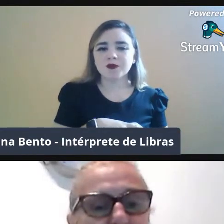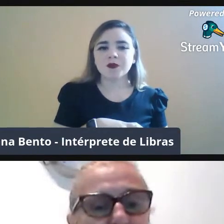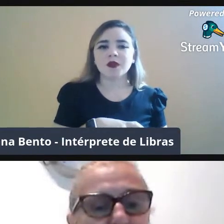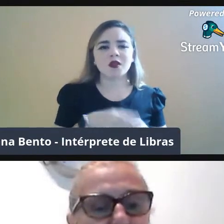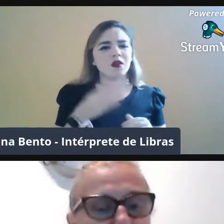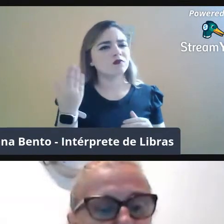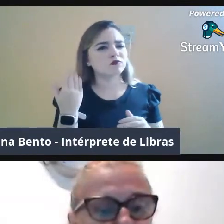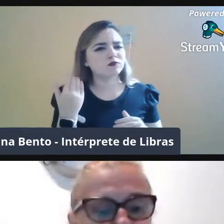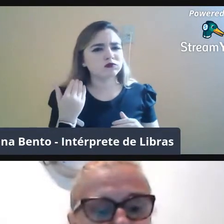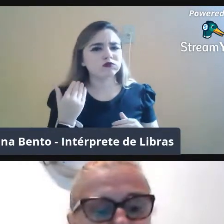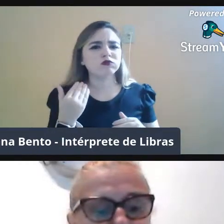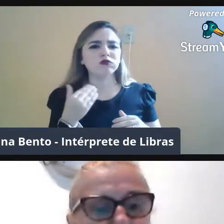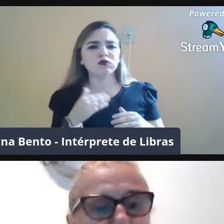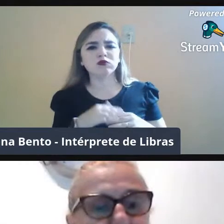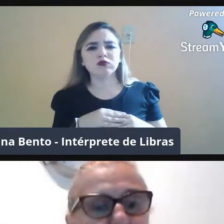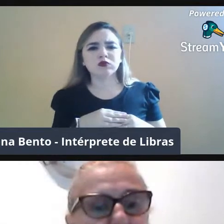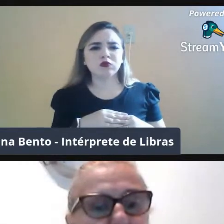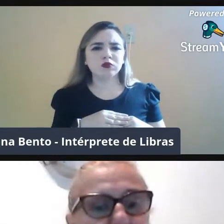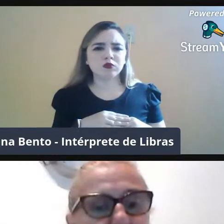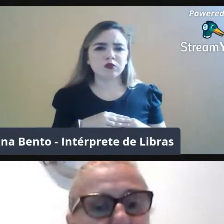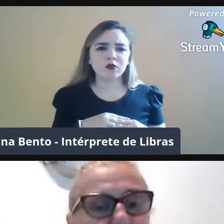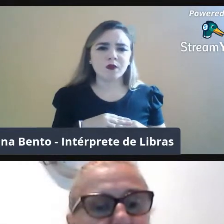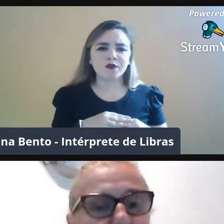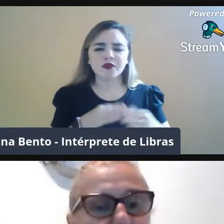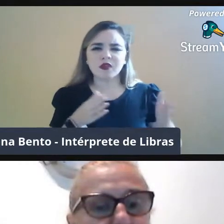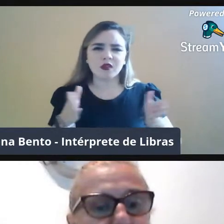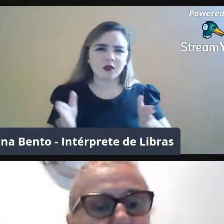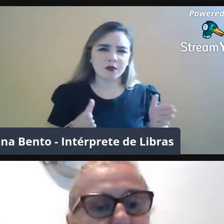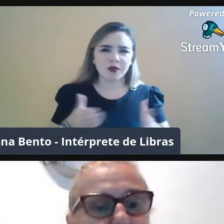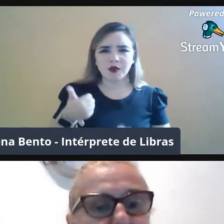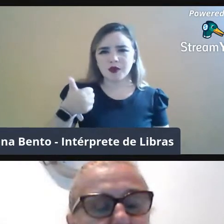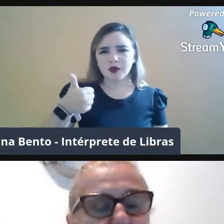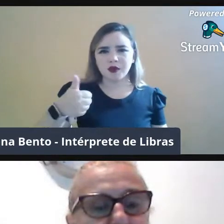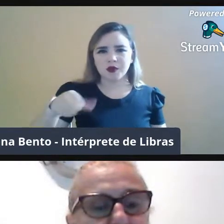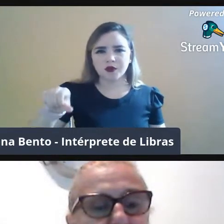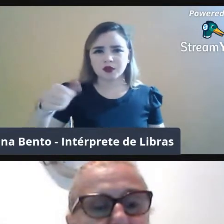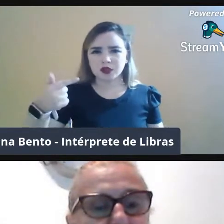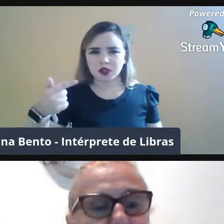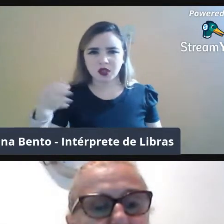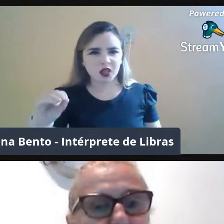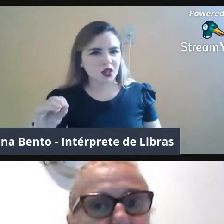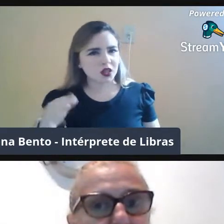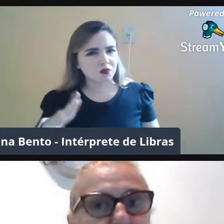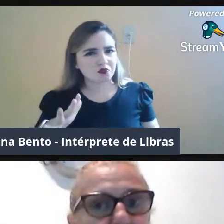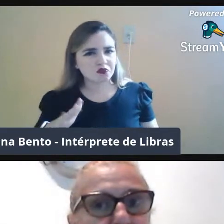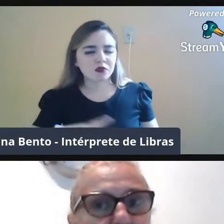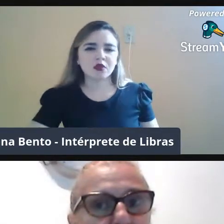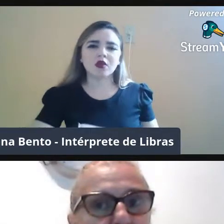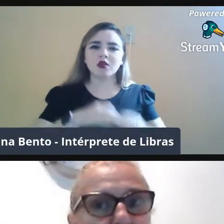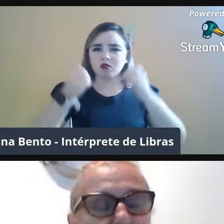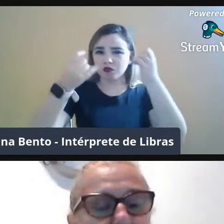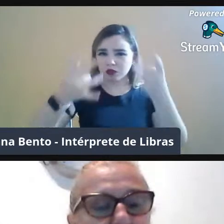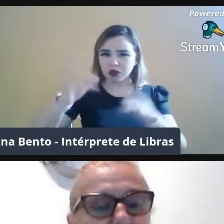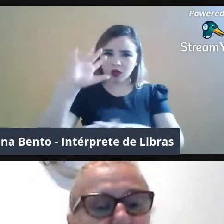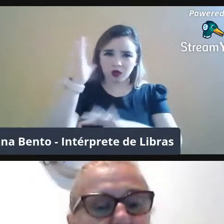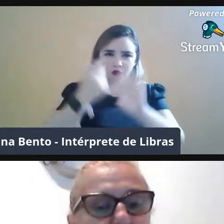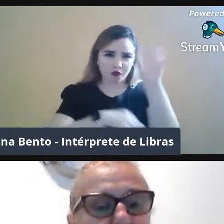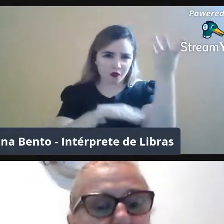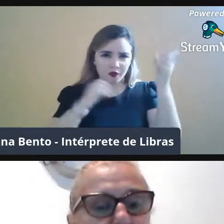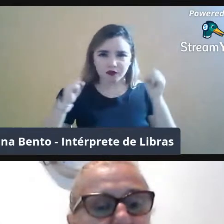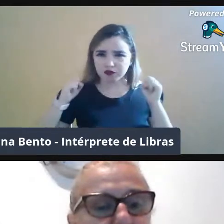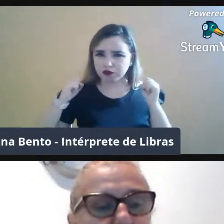enfim, o final dos anos 70, que ele que ele fala sobre reflorestamento. É isso que eu queria chegar. Ele fala